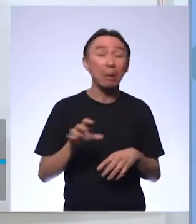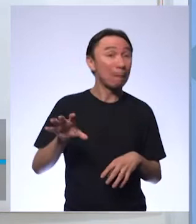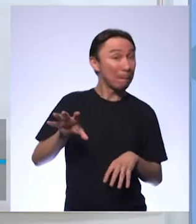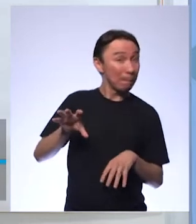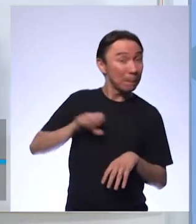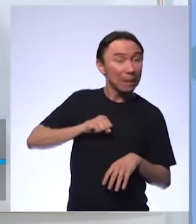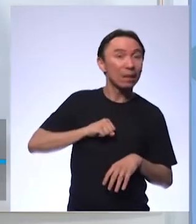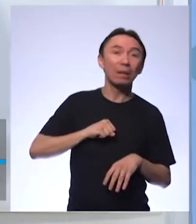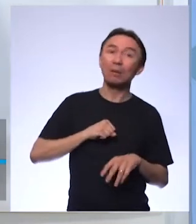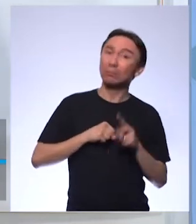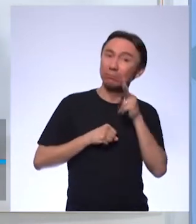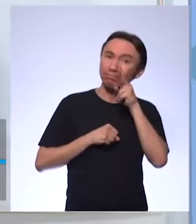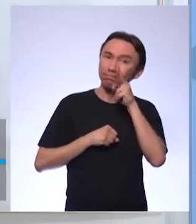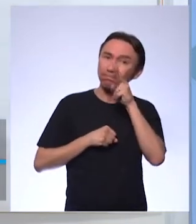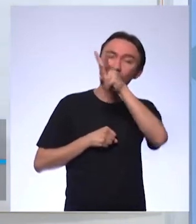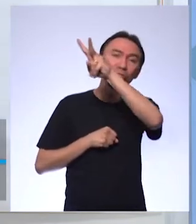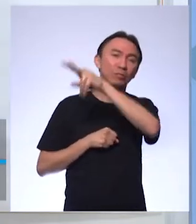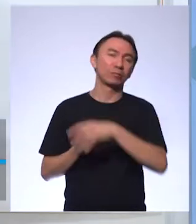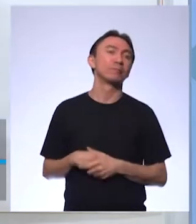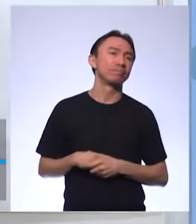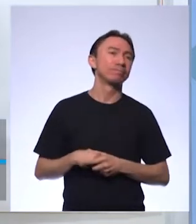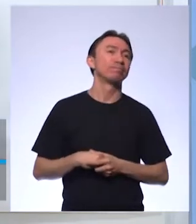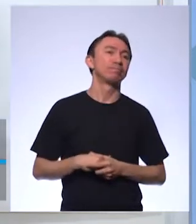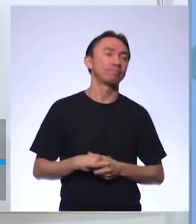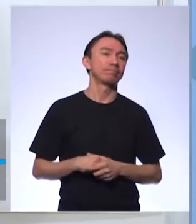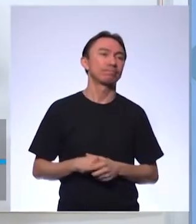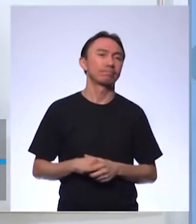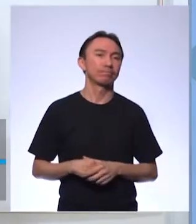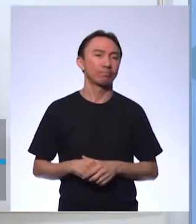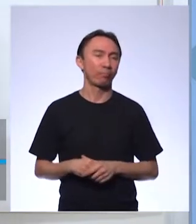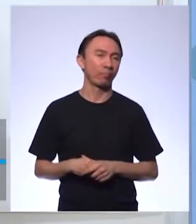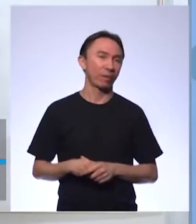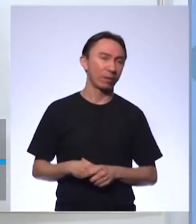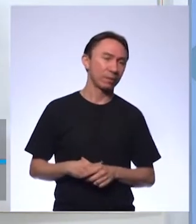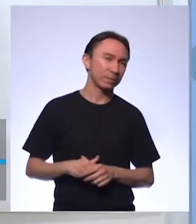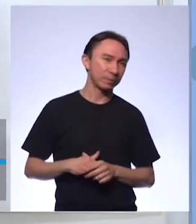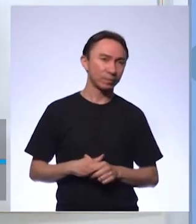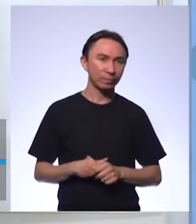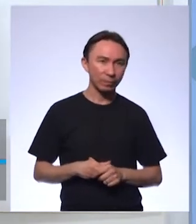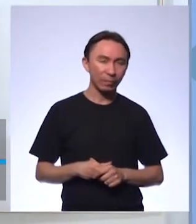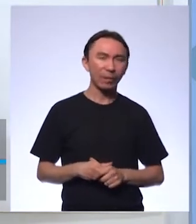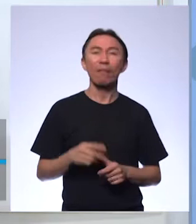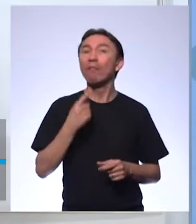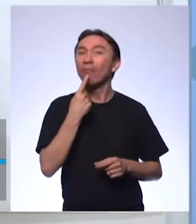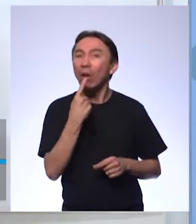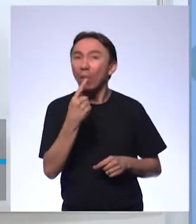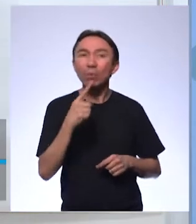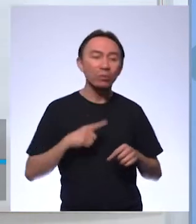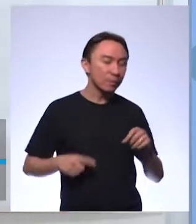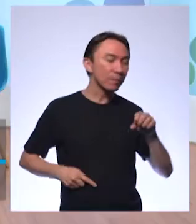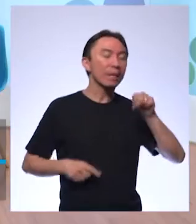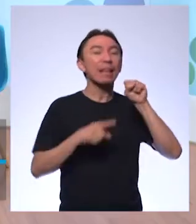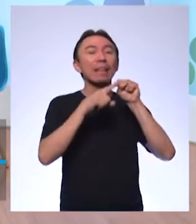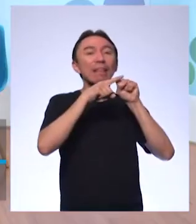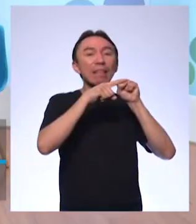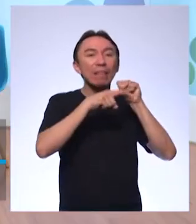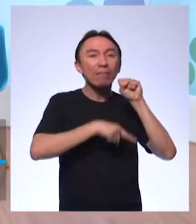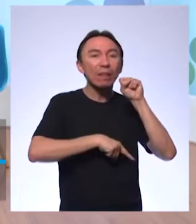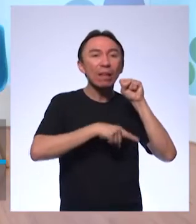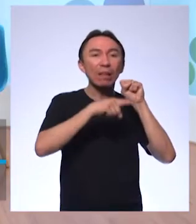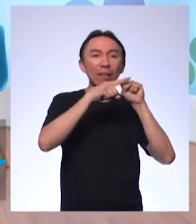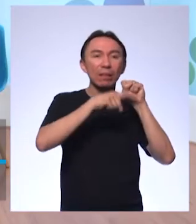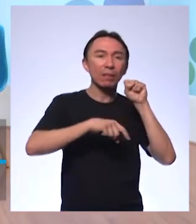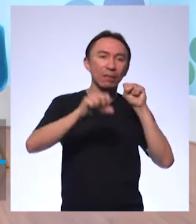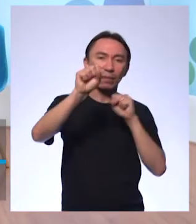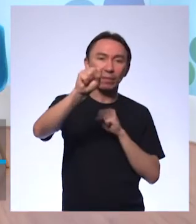bom? Muito bem. Aí alguém falou aí de sífilis, né? Isso, a sífilis,